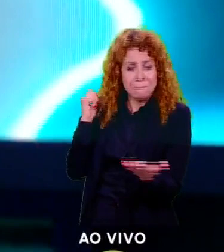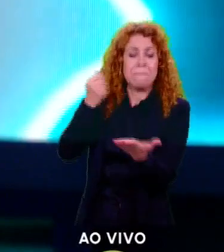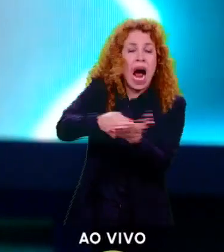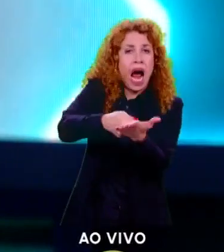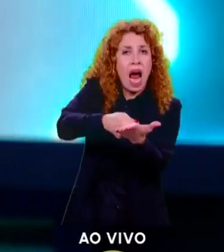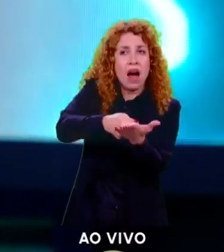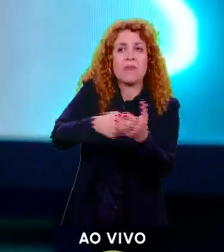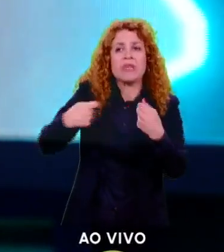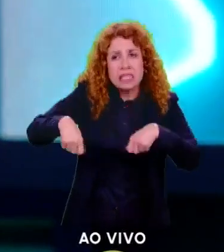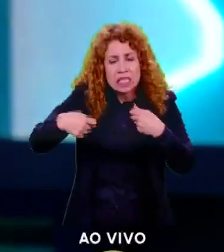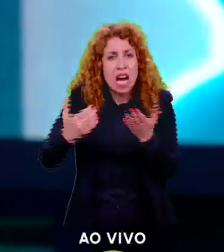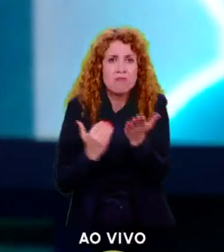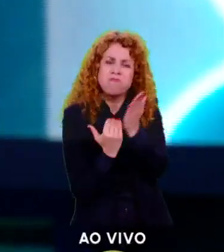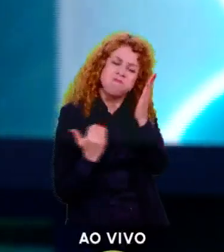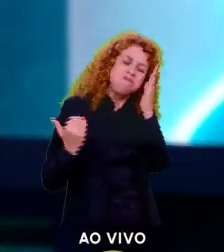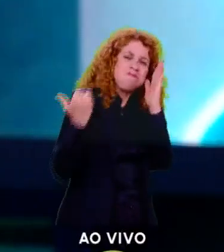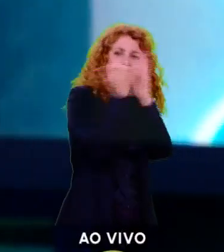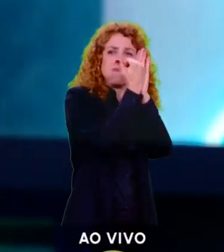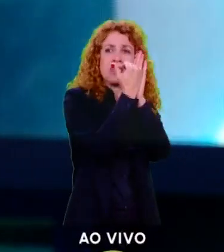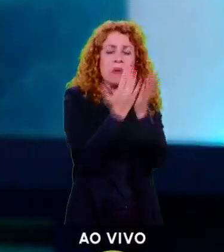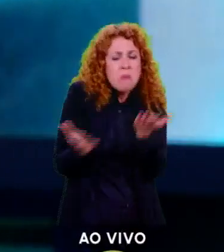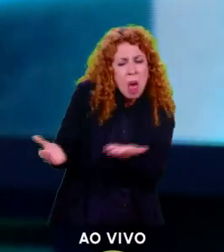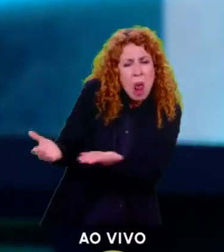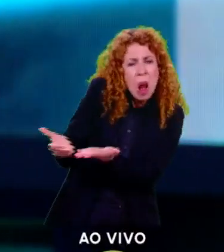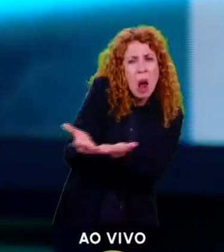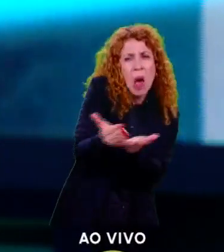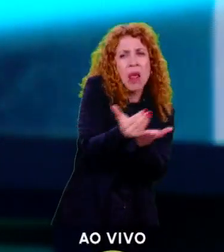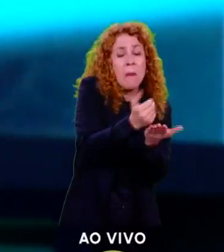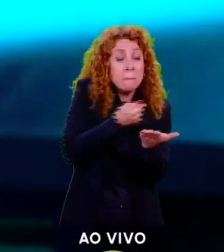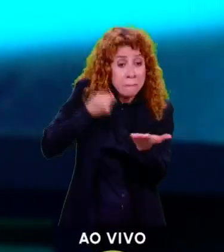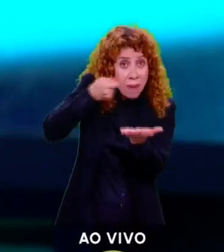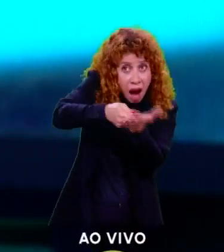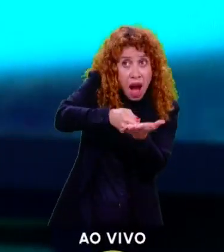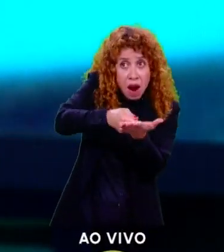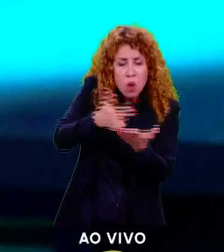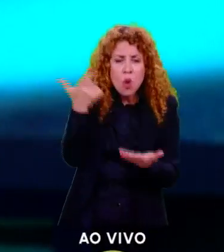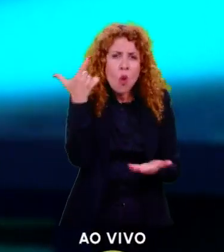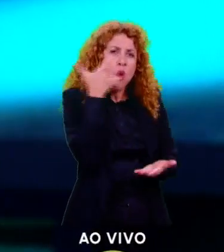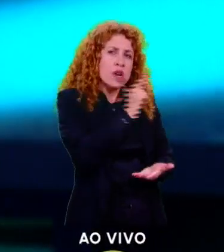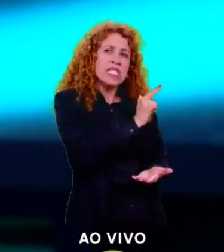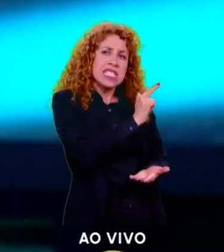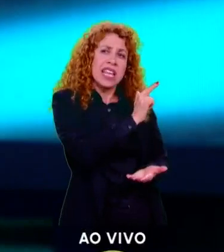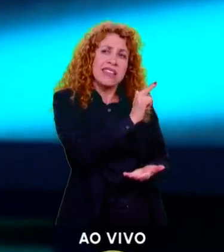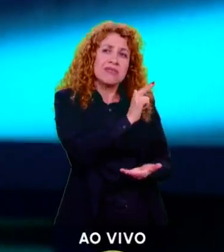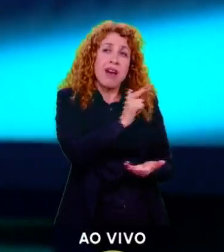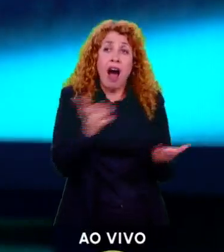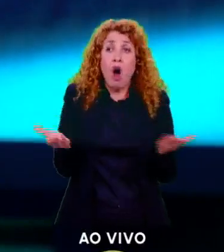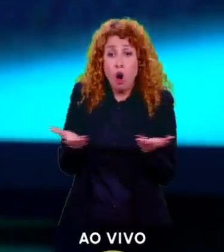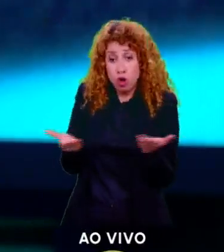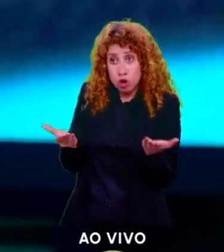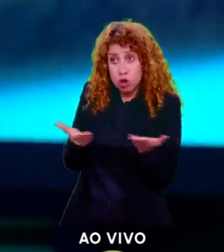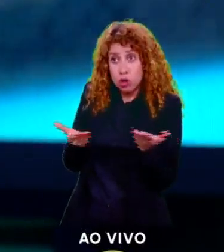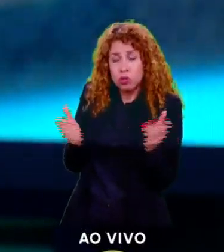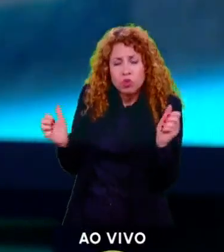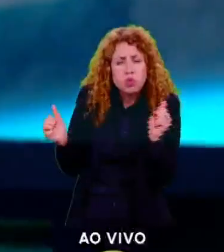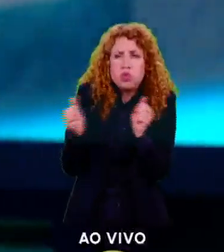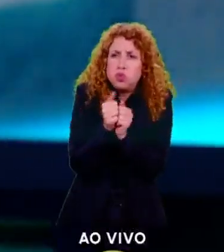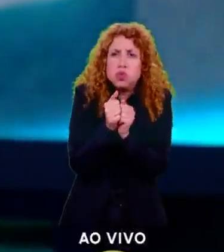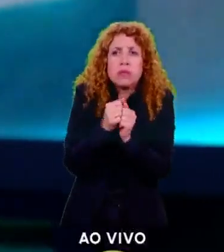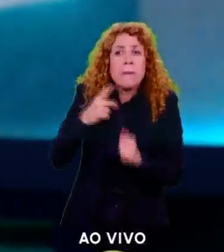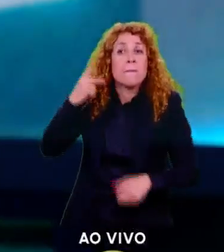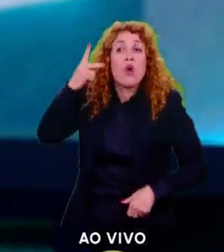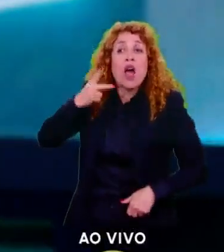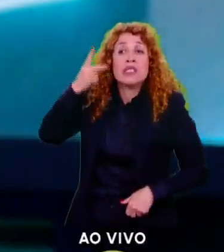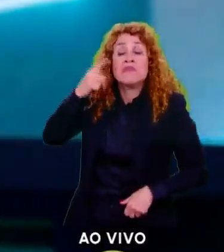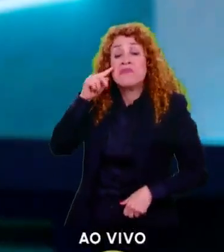essa parte Caso seja possível com toda a certeza junto com o Parlamento A exemplo dessa PEC que